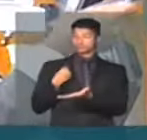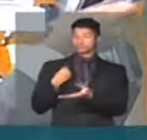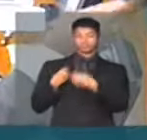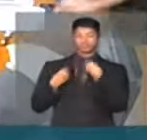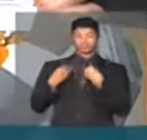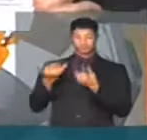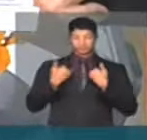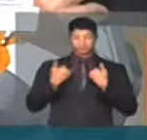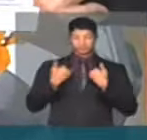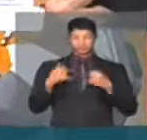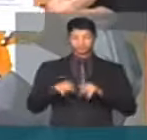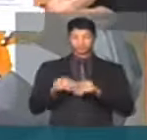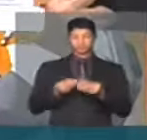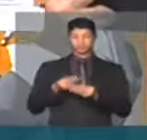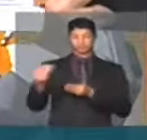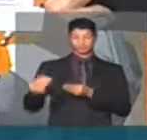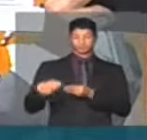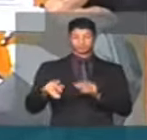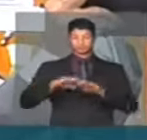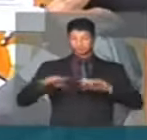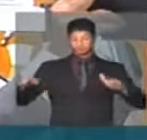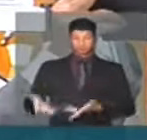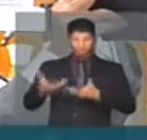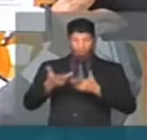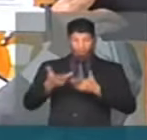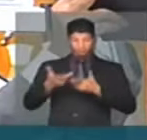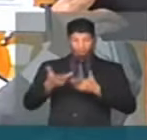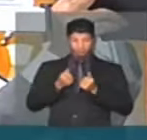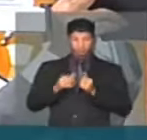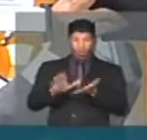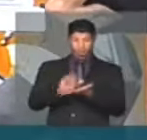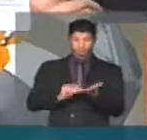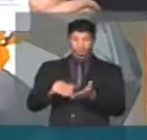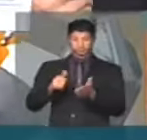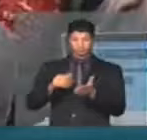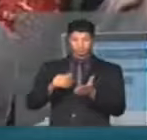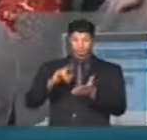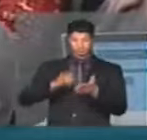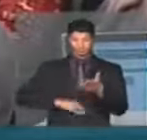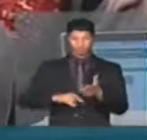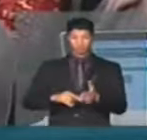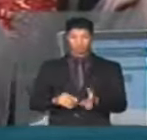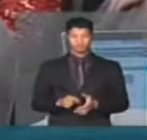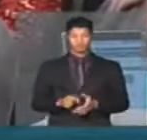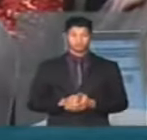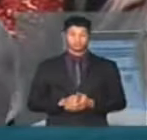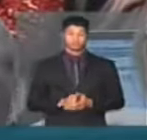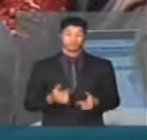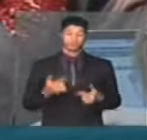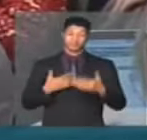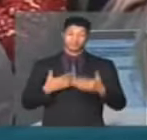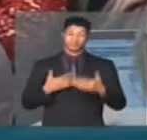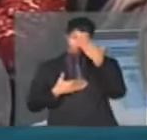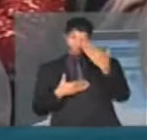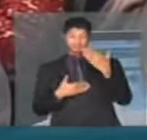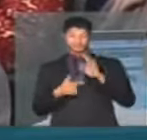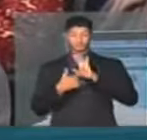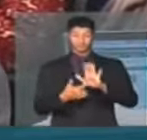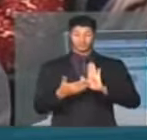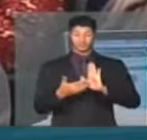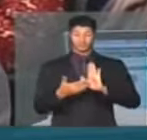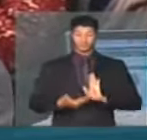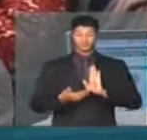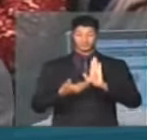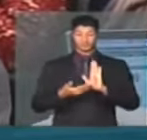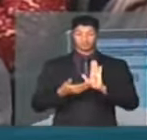e me disse que teria entregue uma cópia disso à mesa. A mesa recebeu cópia desse documento? Está no expediente. Eu agradeço. Isso mostra